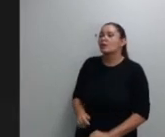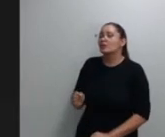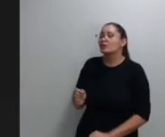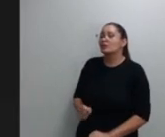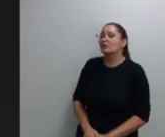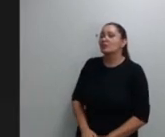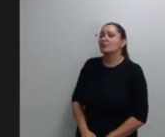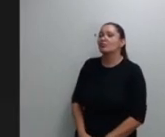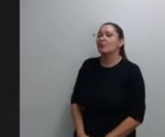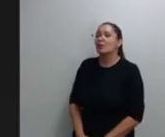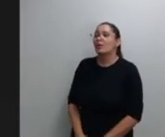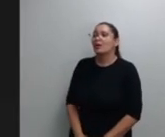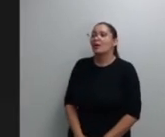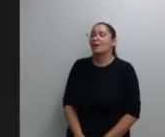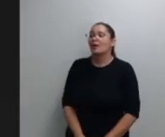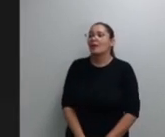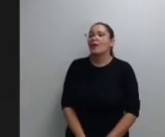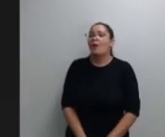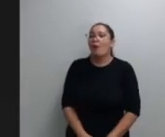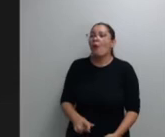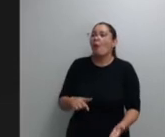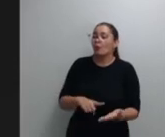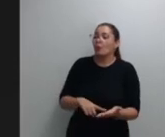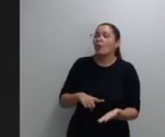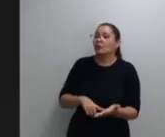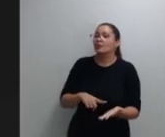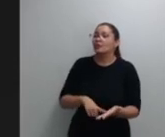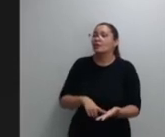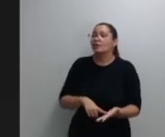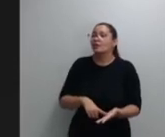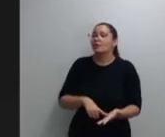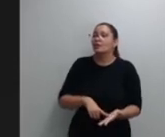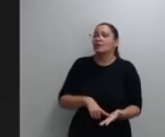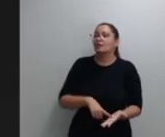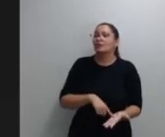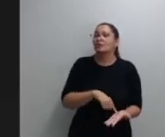que os alunos que recebem eu concordo com vossa excelência realmente 5, 6